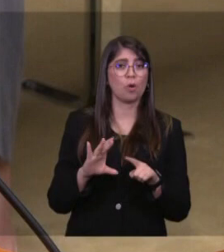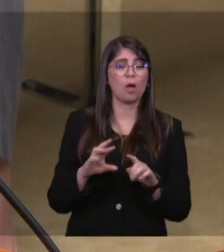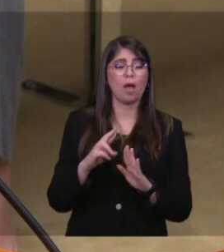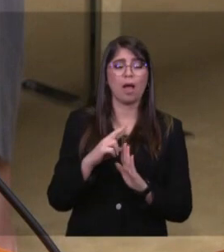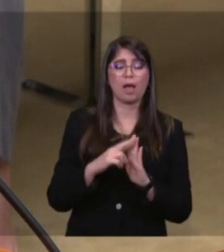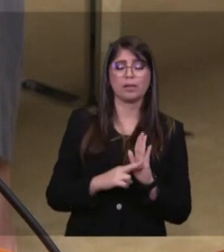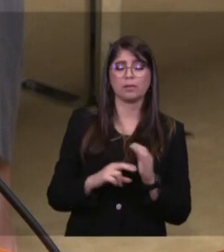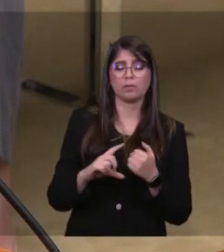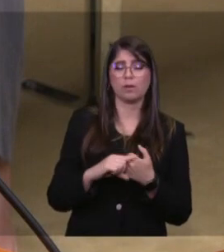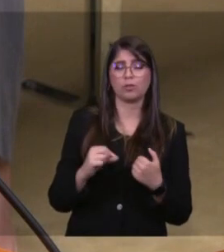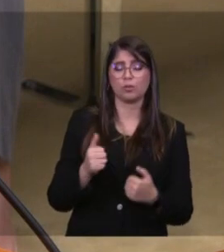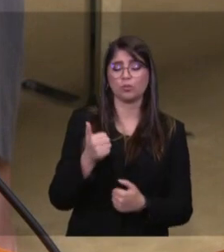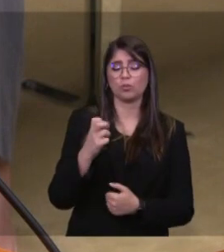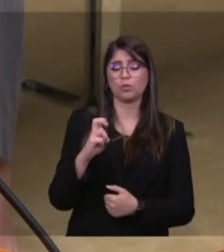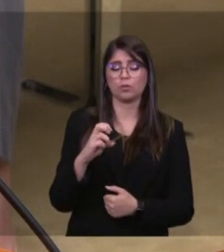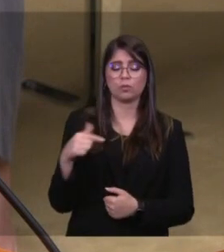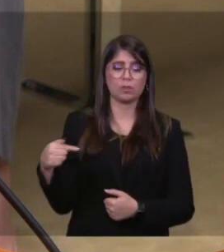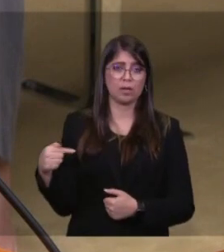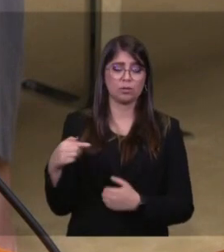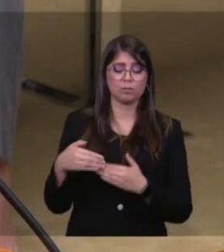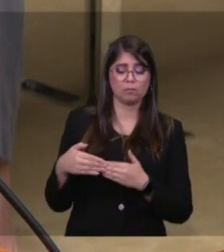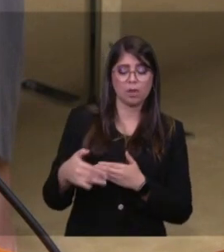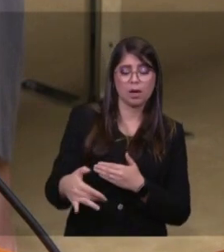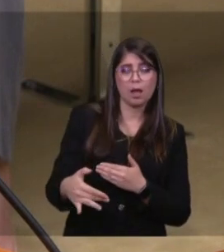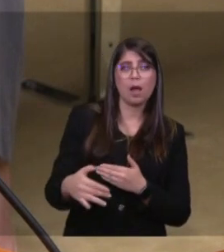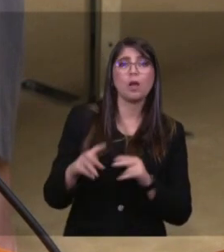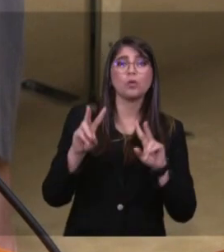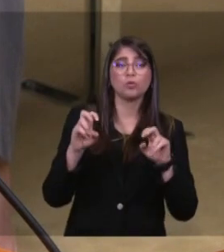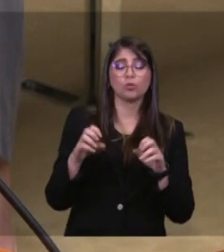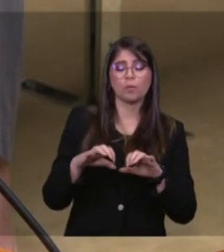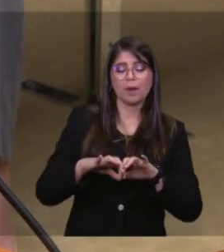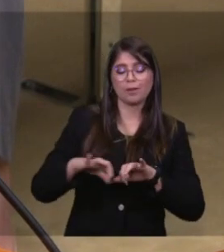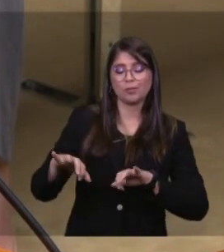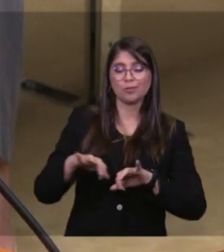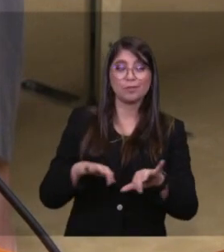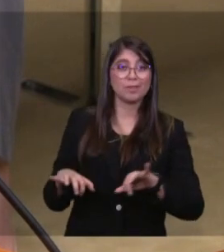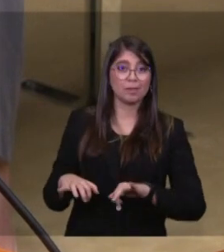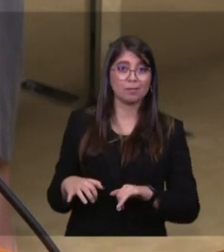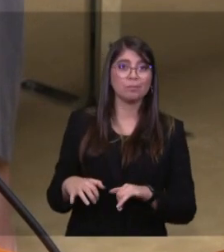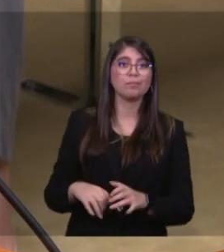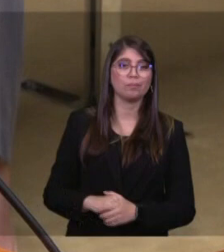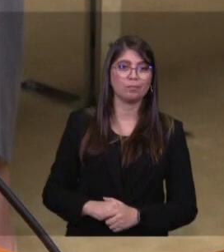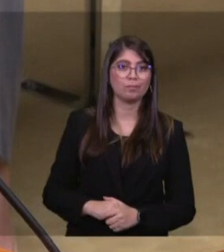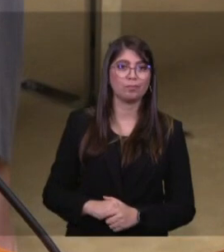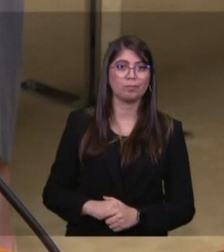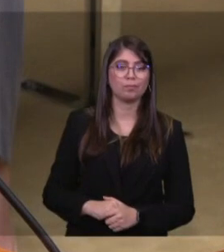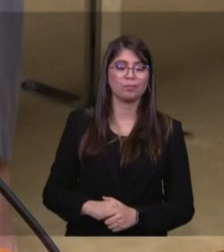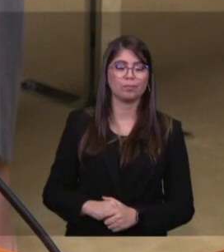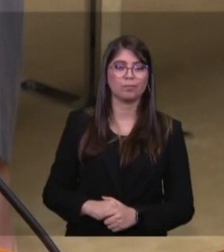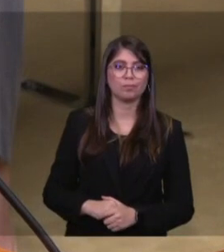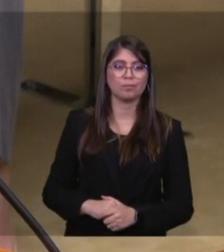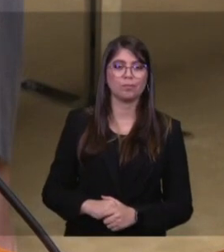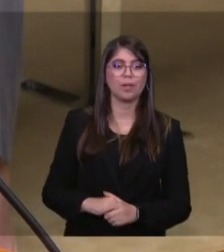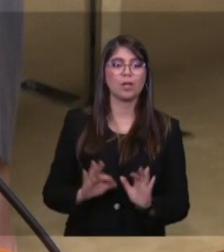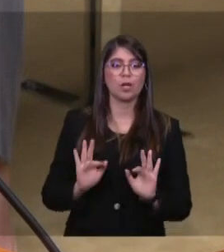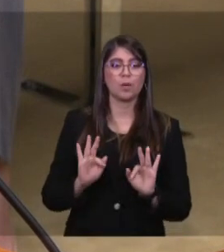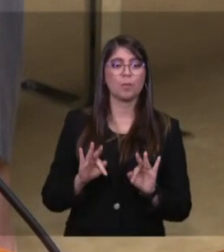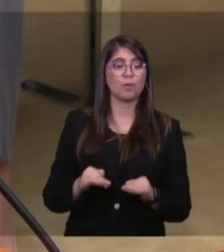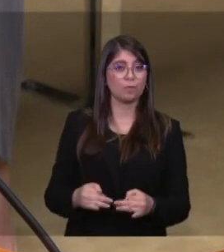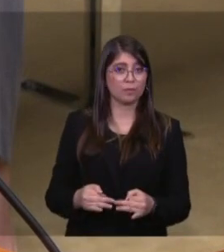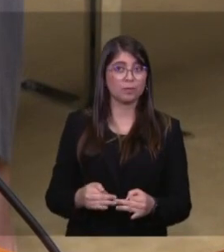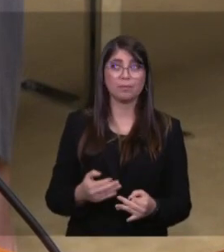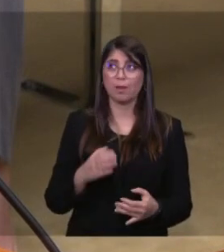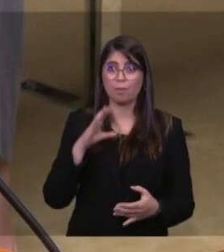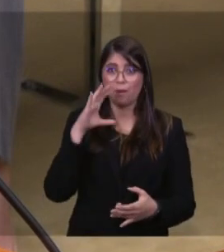redação dos artigos 157 e seguintes, que tratam da repartição das receitas tributárias. E, por fim, buscando ser o